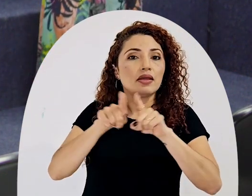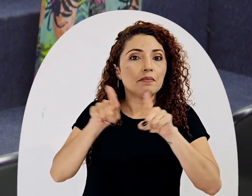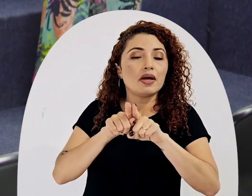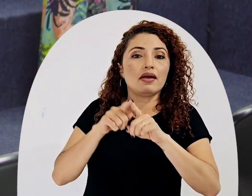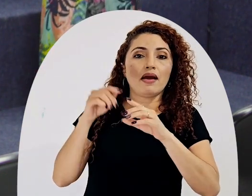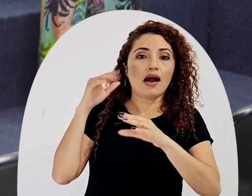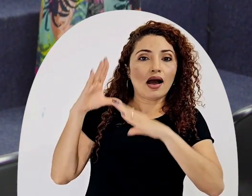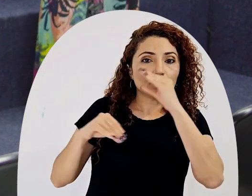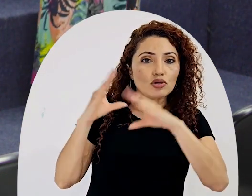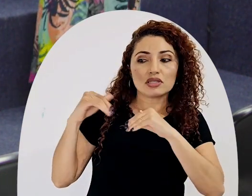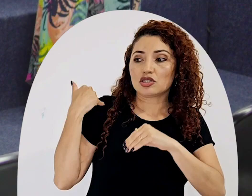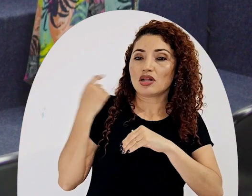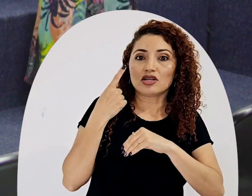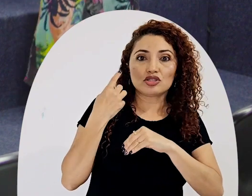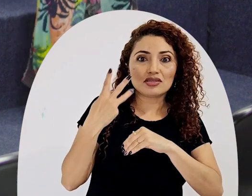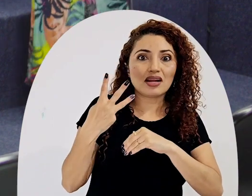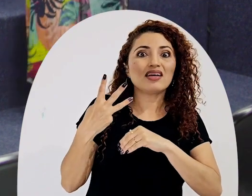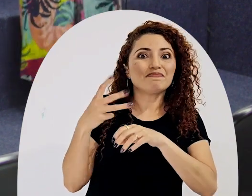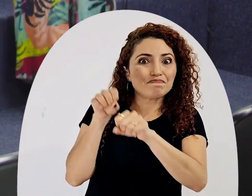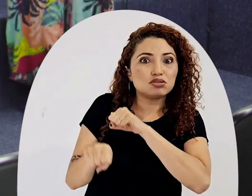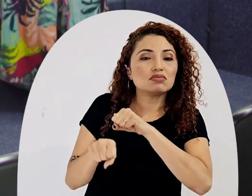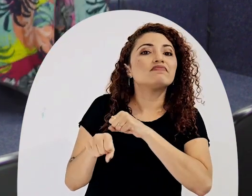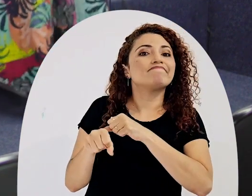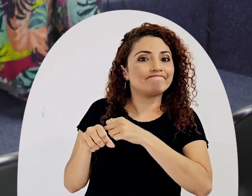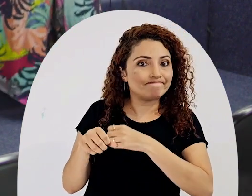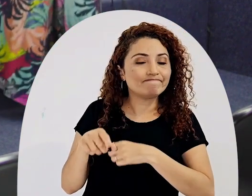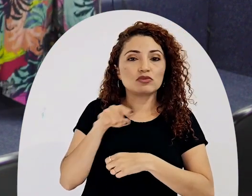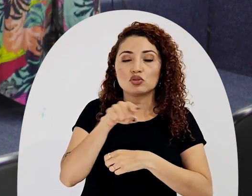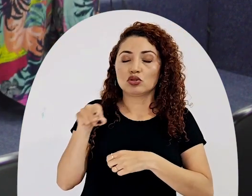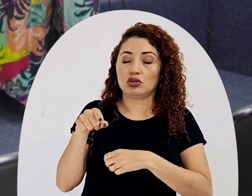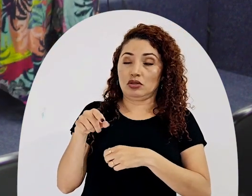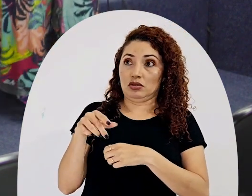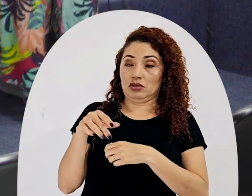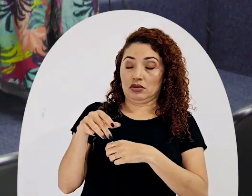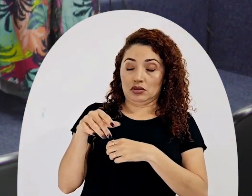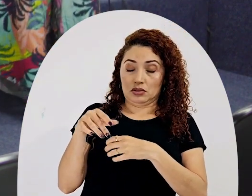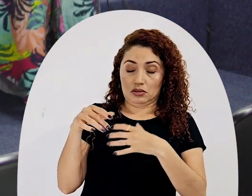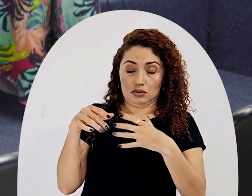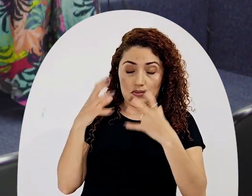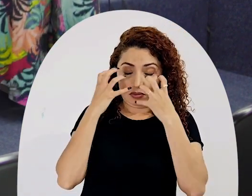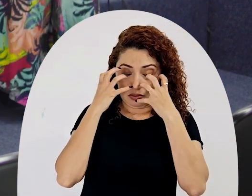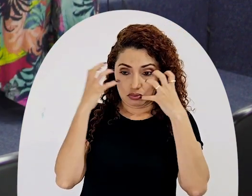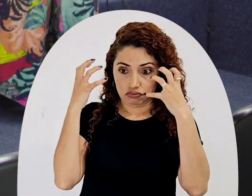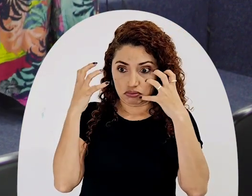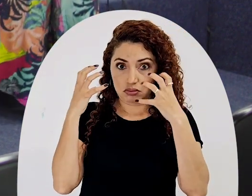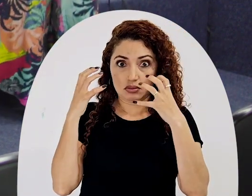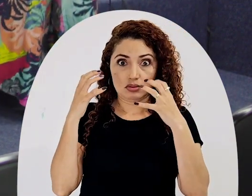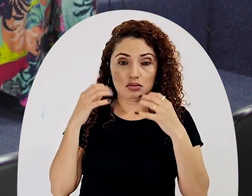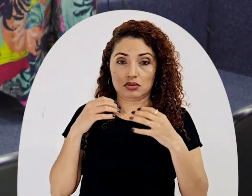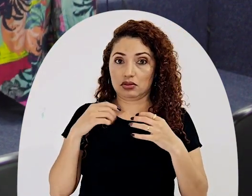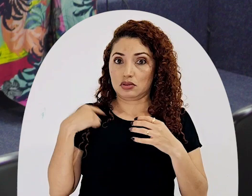idade. Não é? Esse é o dado que talvez mais assuste a gente.